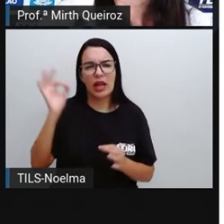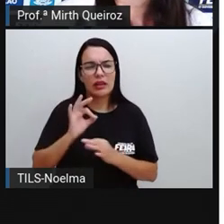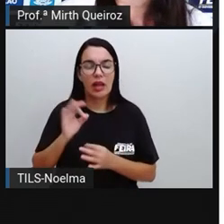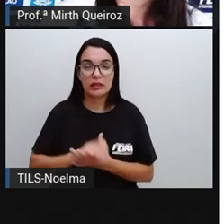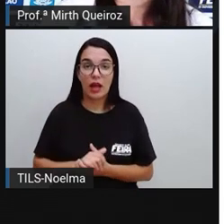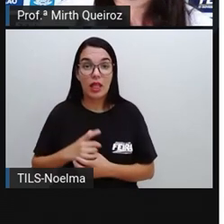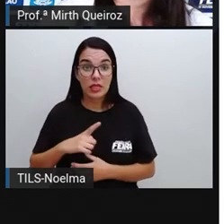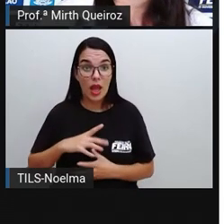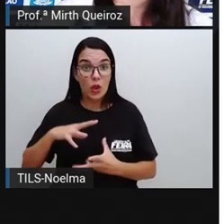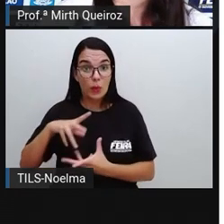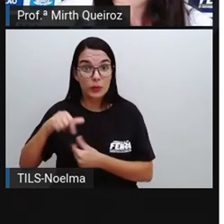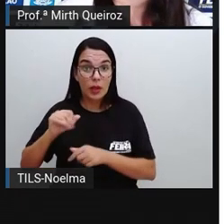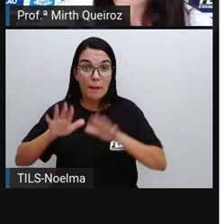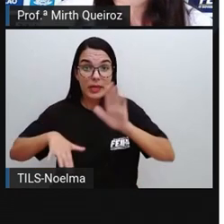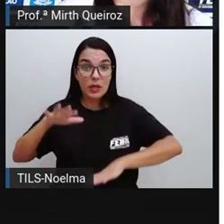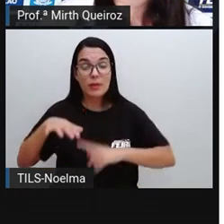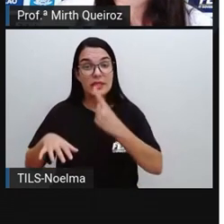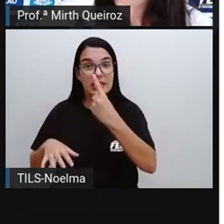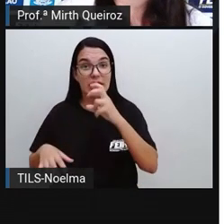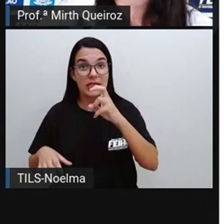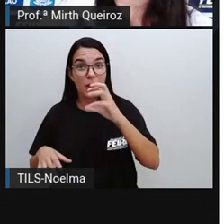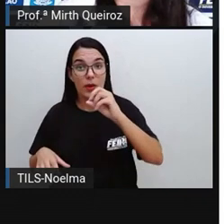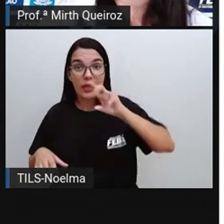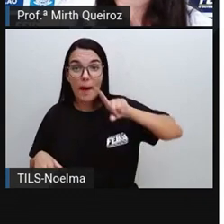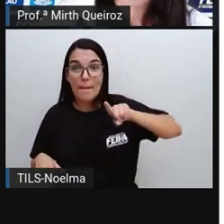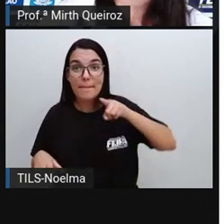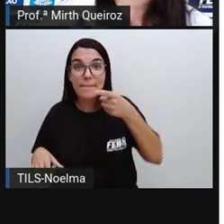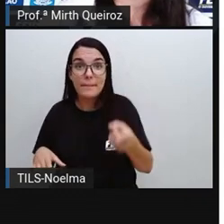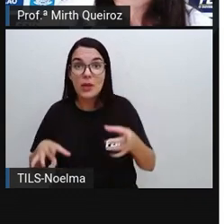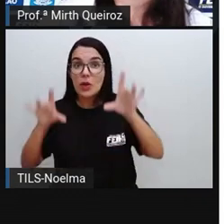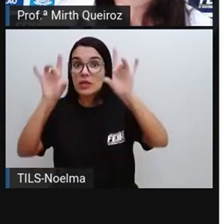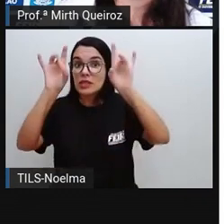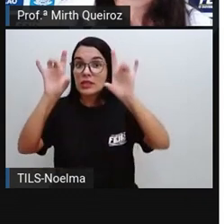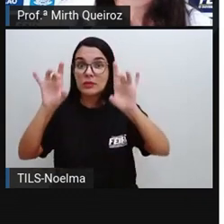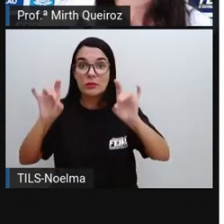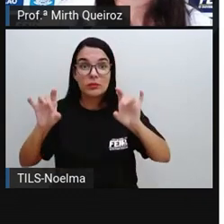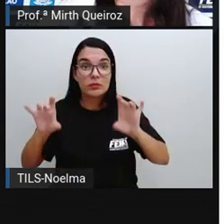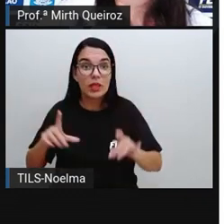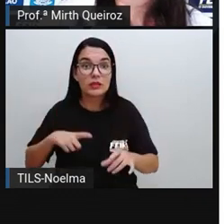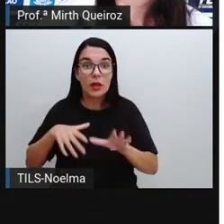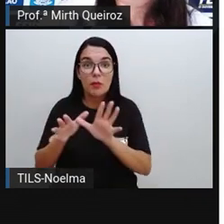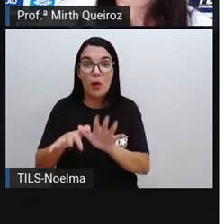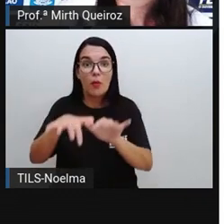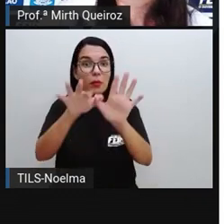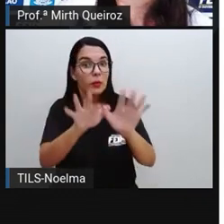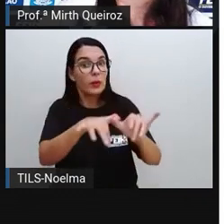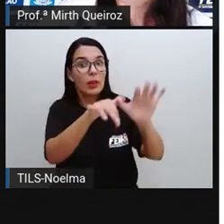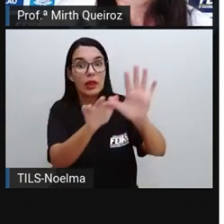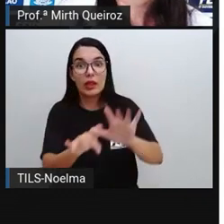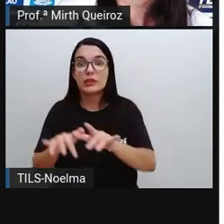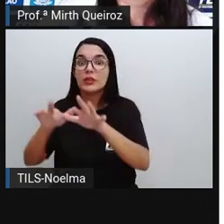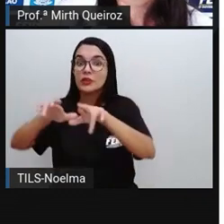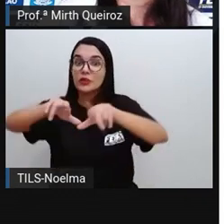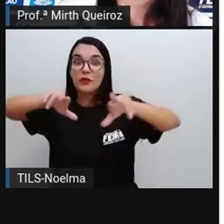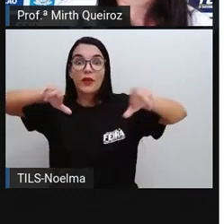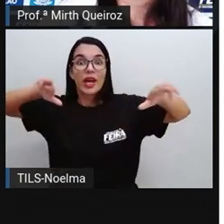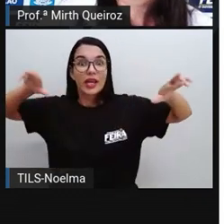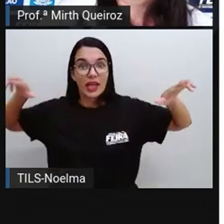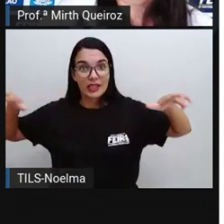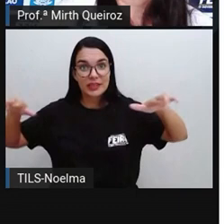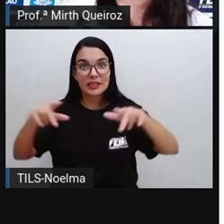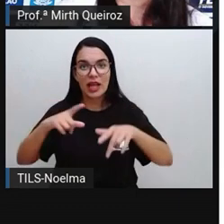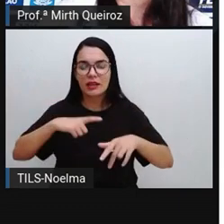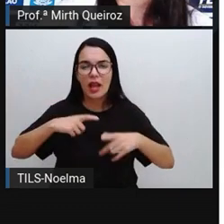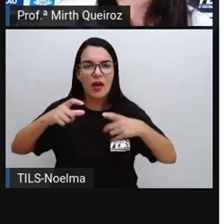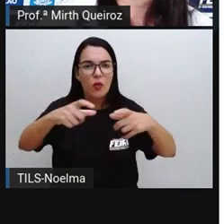Existem no mundo aproximadamente 150 mil espécies já descritas de borboletas e mariposas.